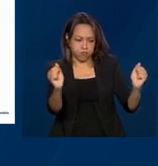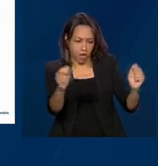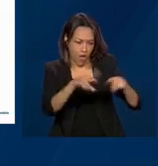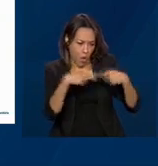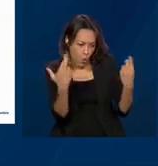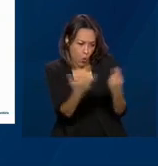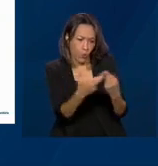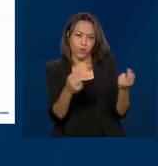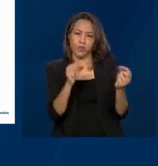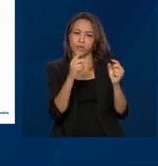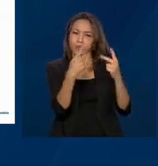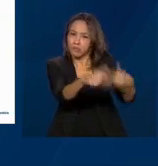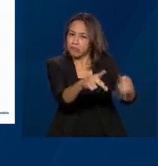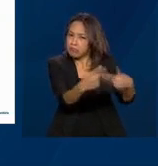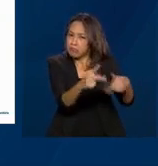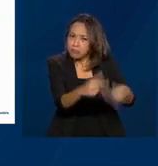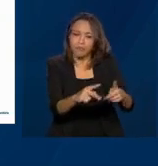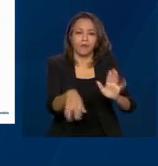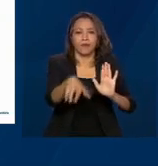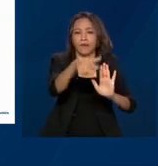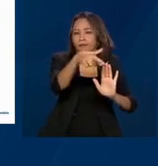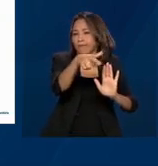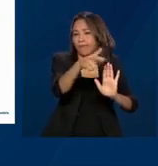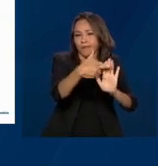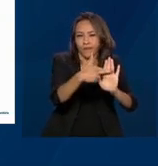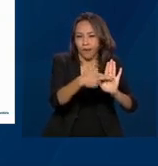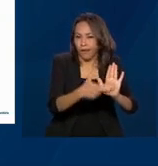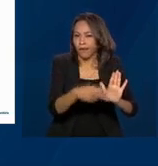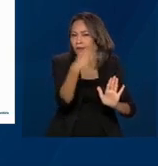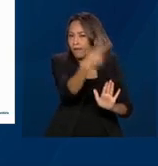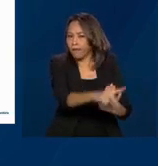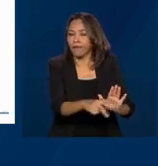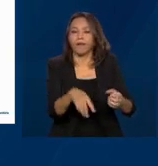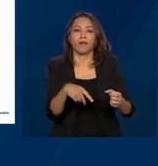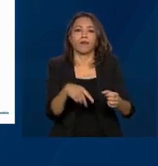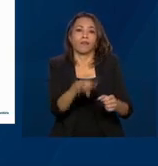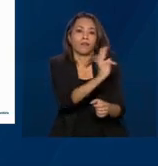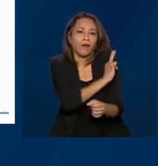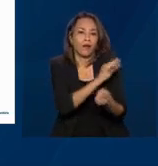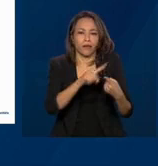condições técnicas, as condições logísticas, as condições